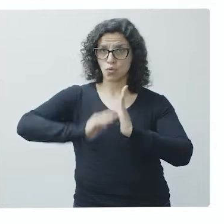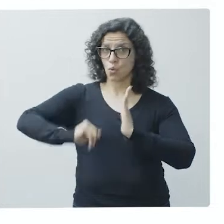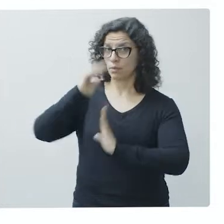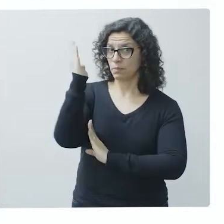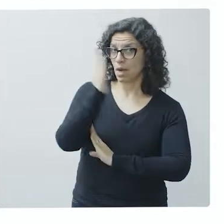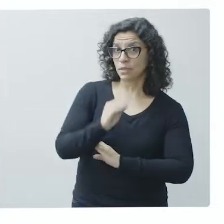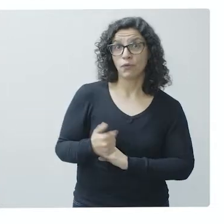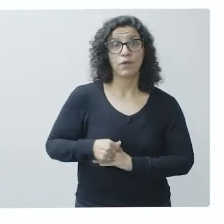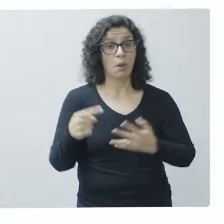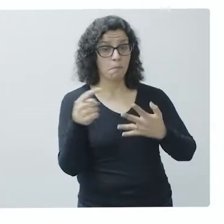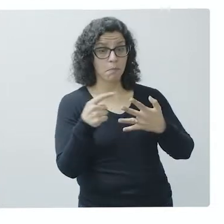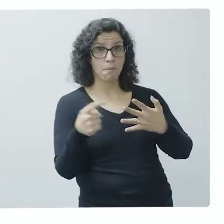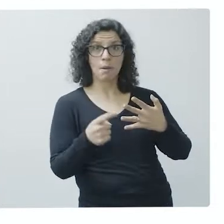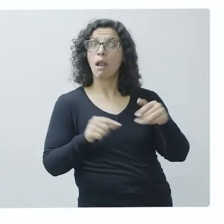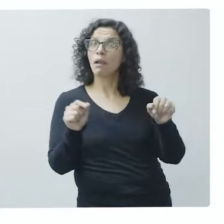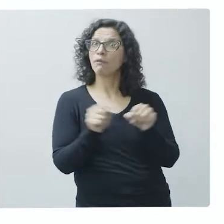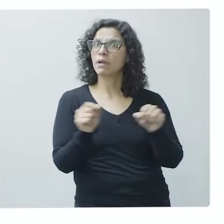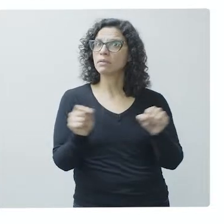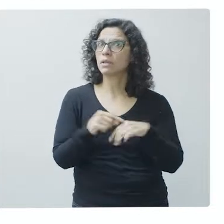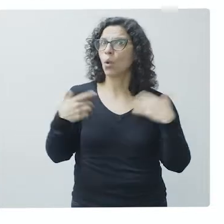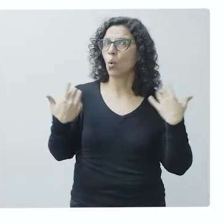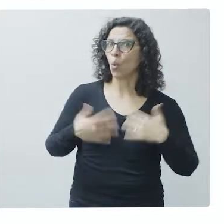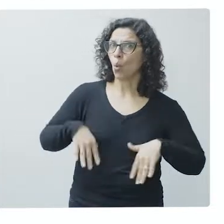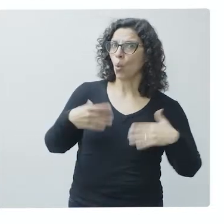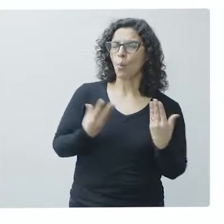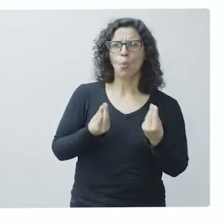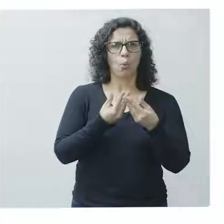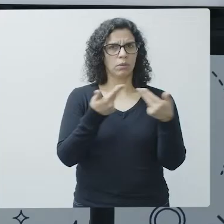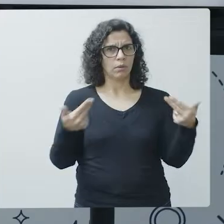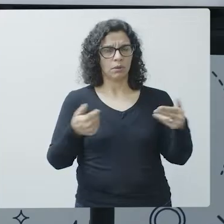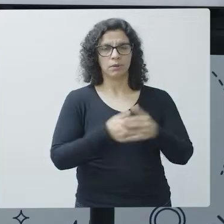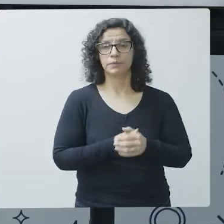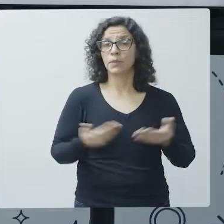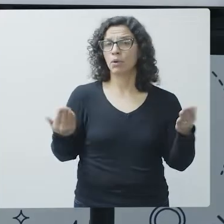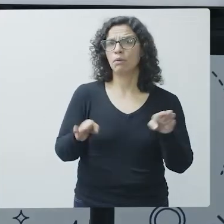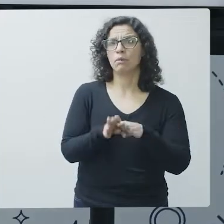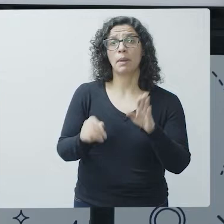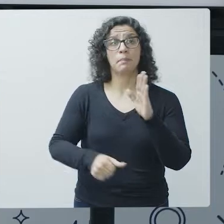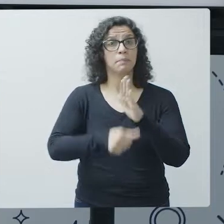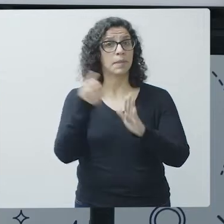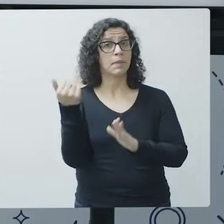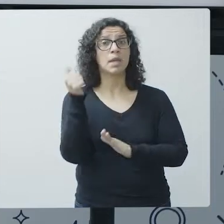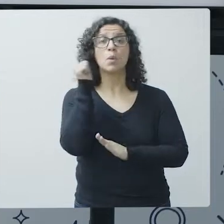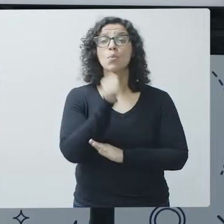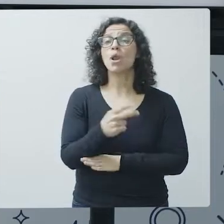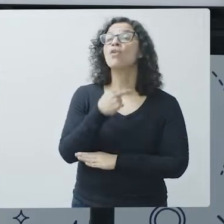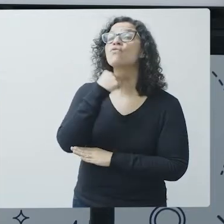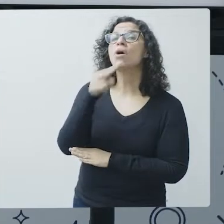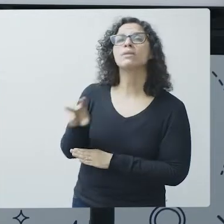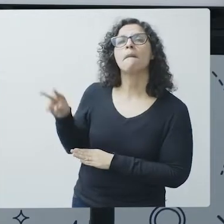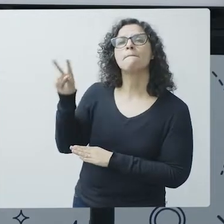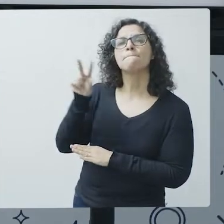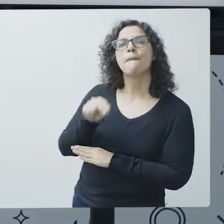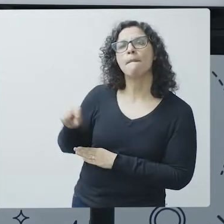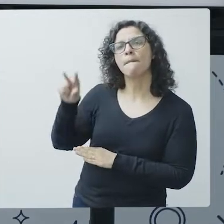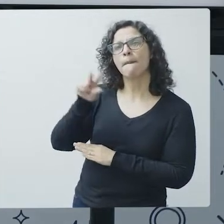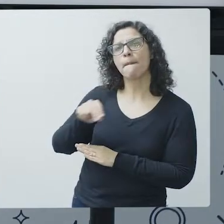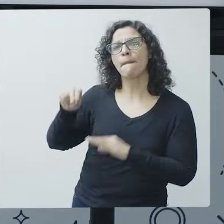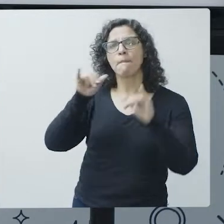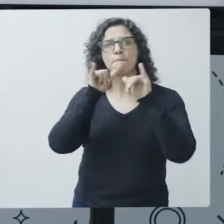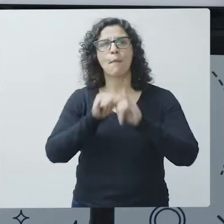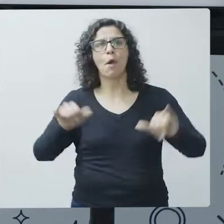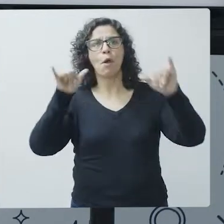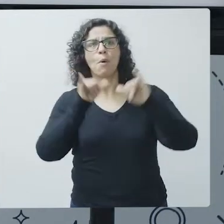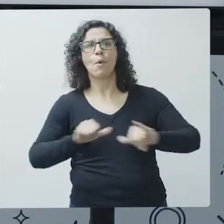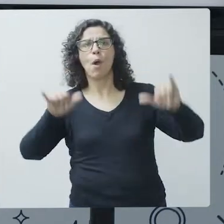brasileira. Olha quanta coisa essa nossa autora de hoje já fez. Foi a primeira voz feminina de grande expressão